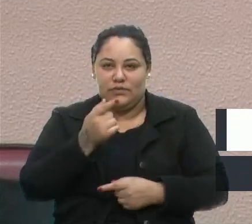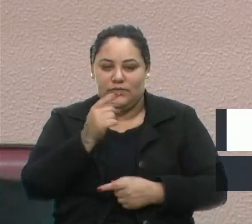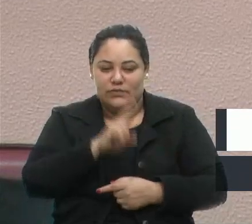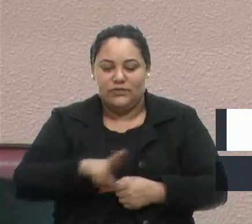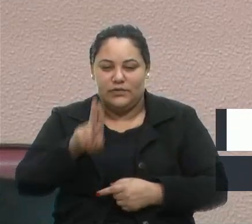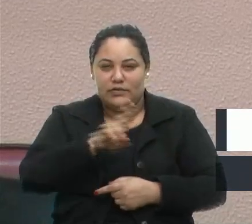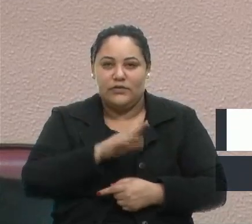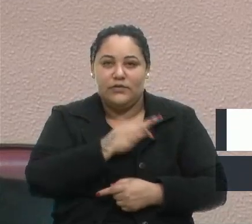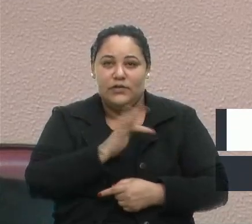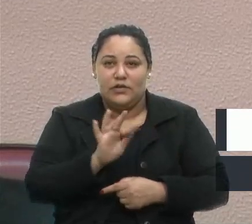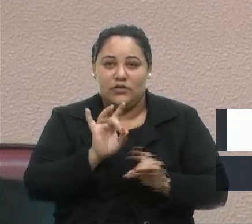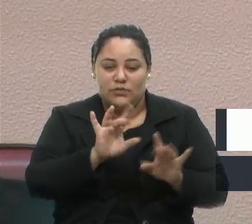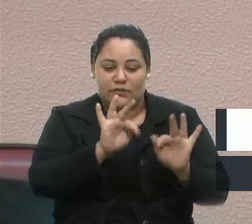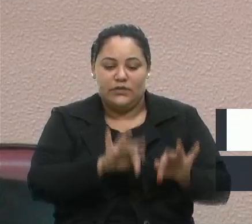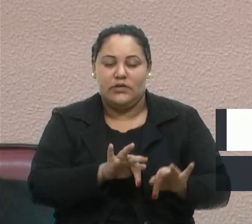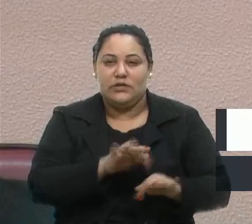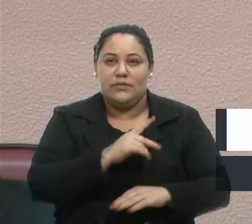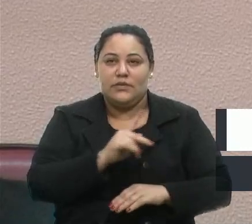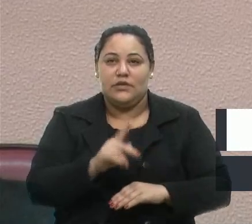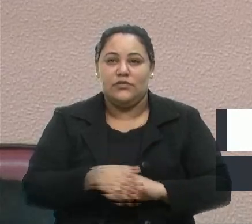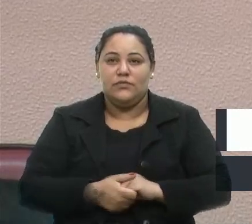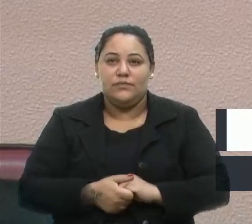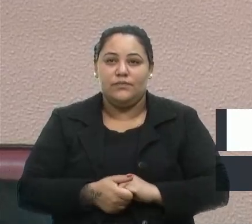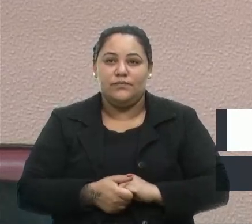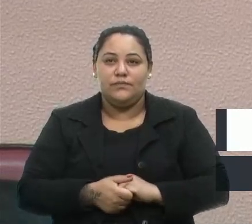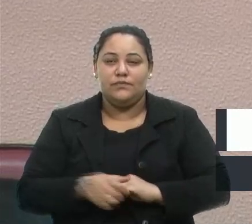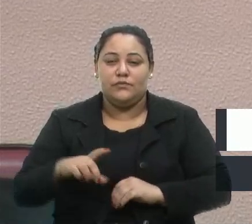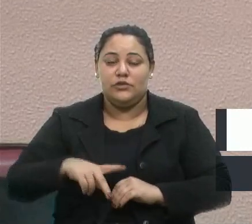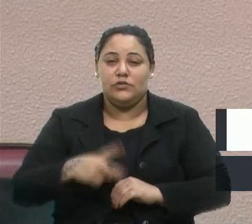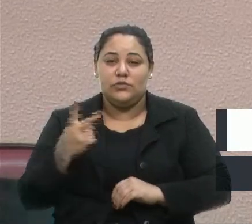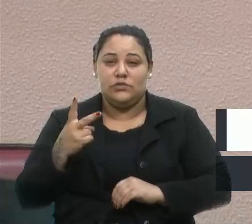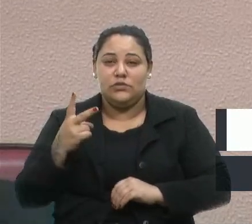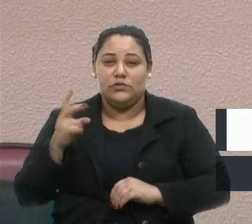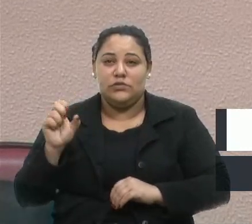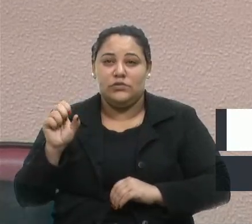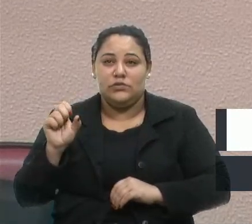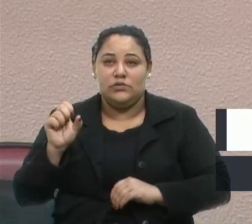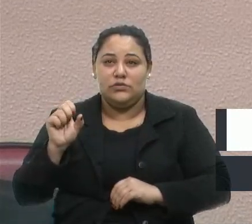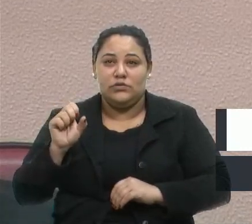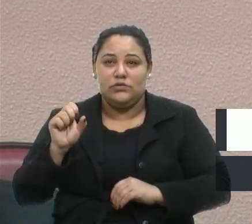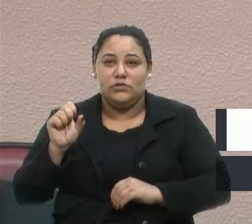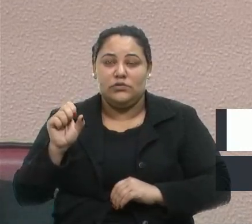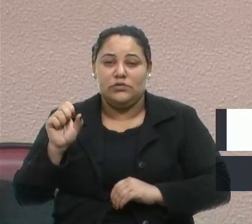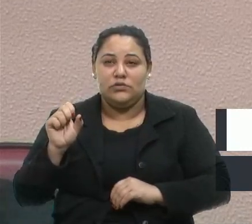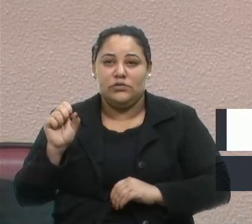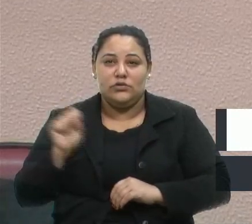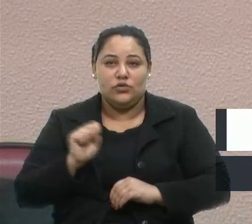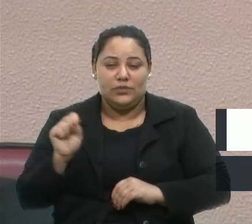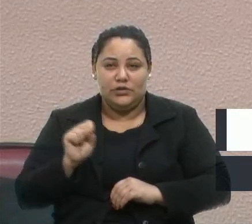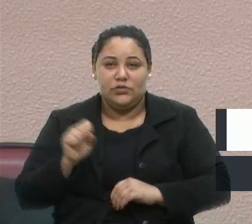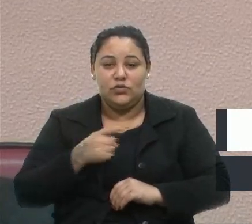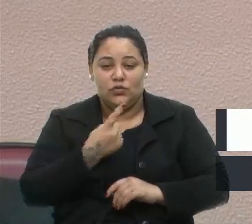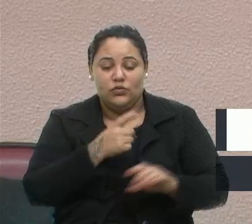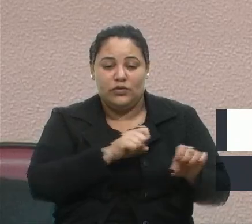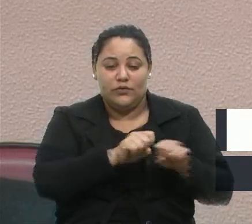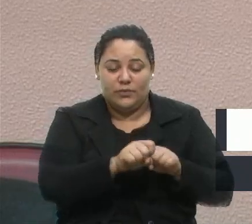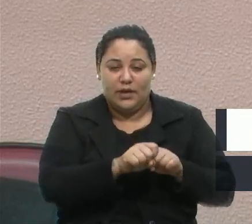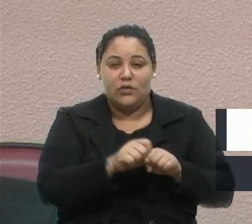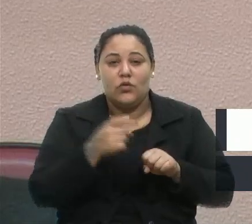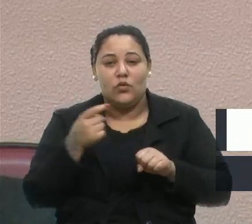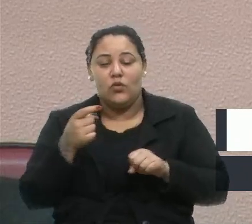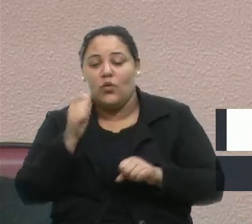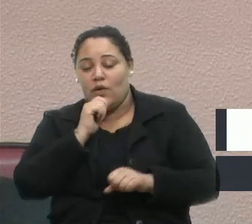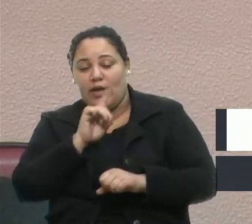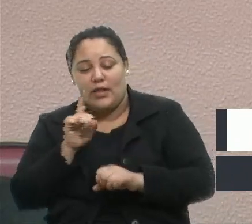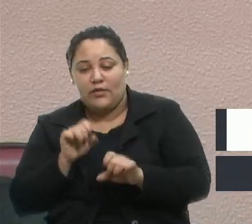tenho, para encerrar, presidente, 2 sobrinhos, um formado, o outro está concluindo, o ensino superior ali